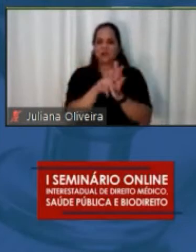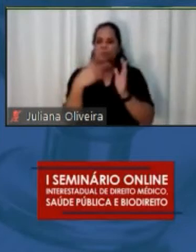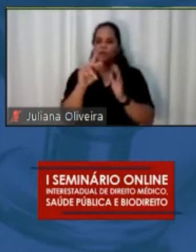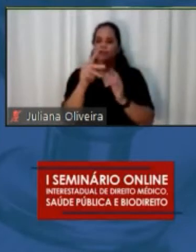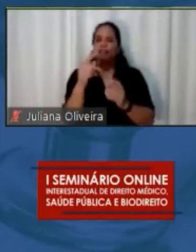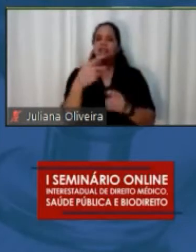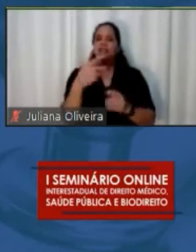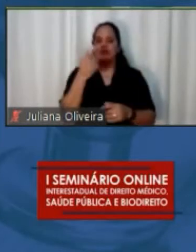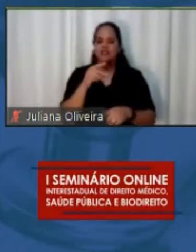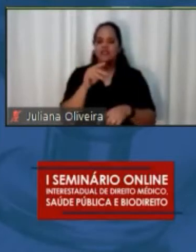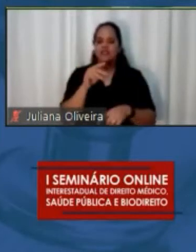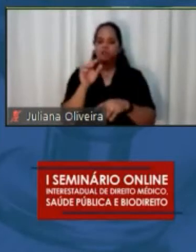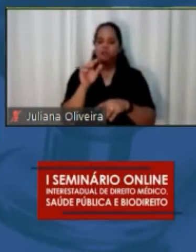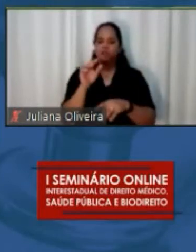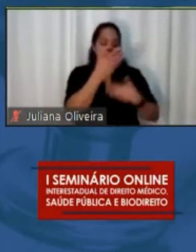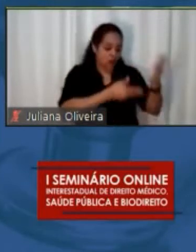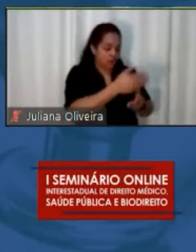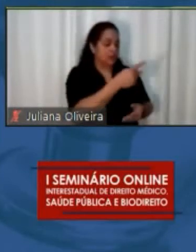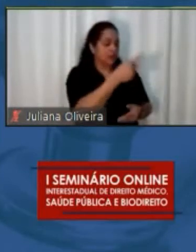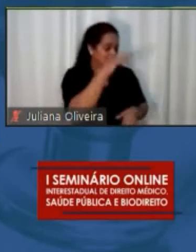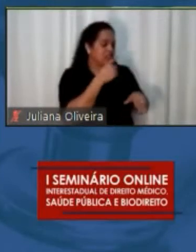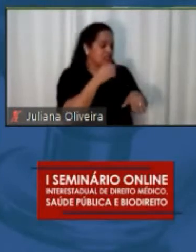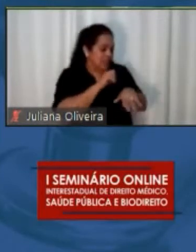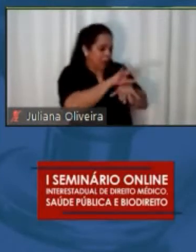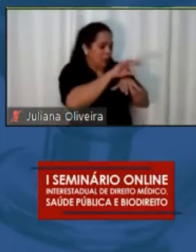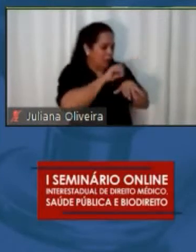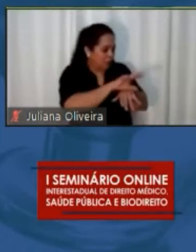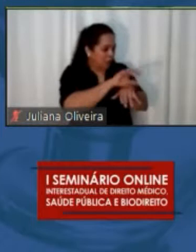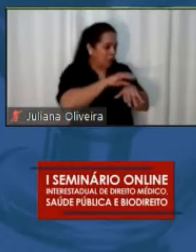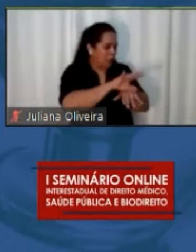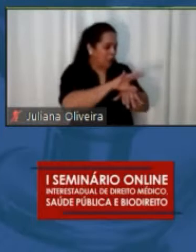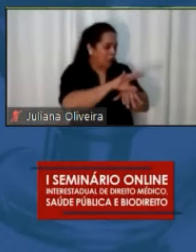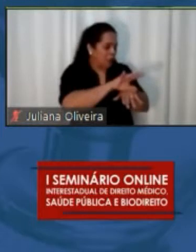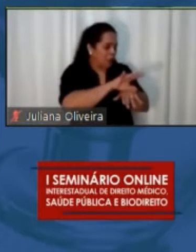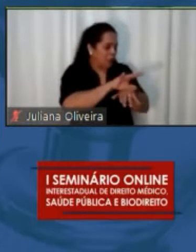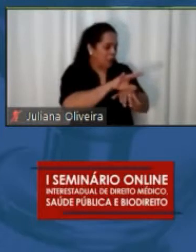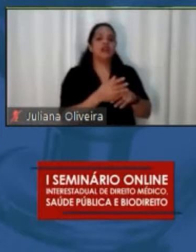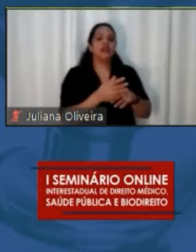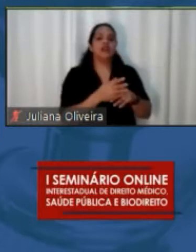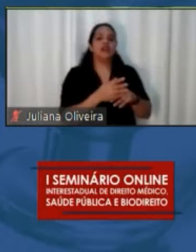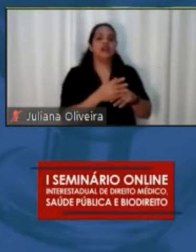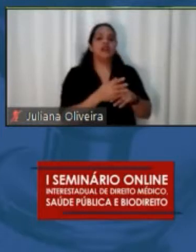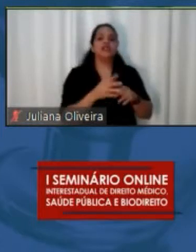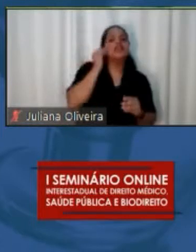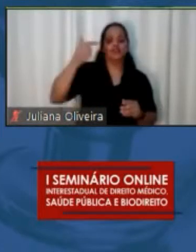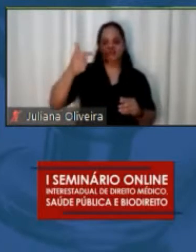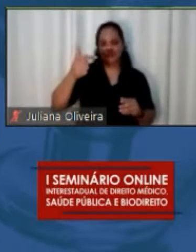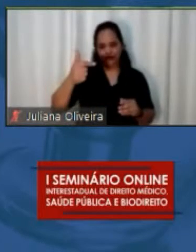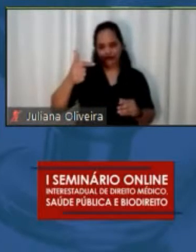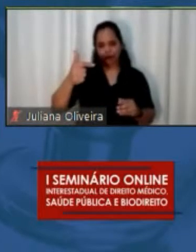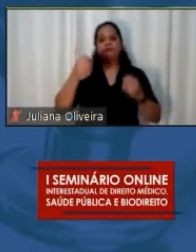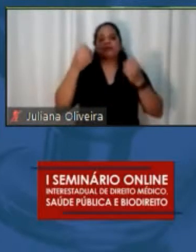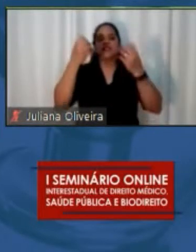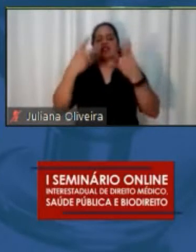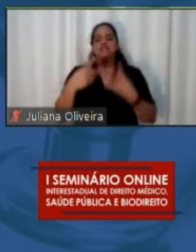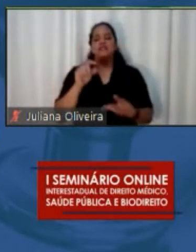pacientes de trauma, um trabalho clássico chamado CRASH-2, é um trabalho randomizado, ele mostra que o uso do